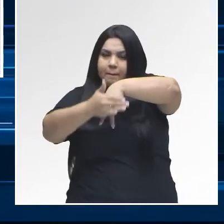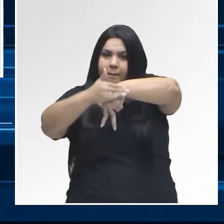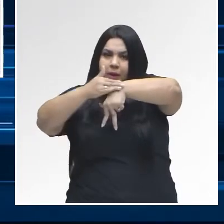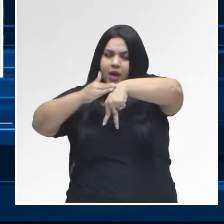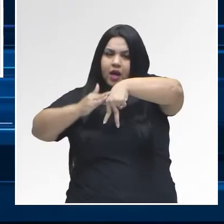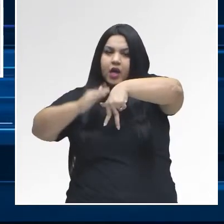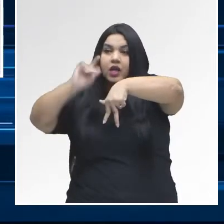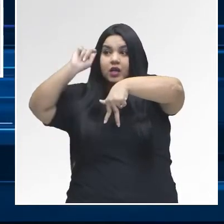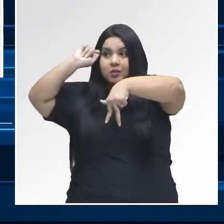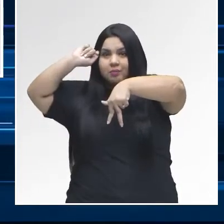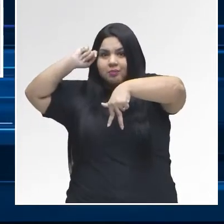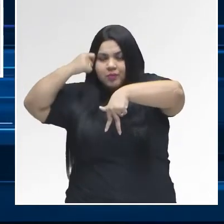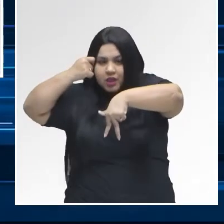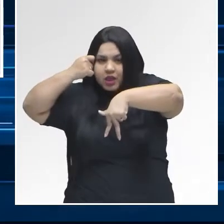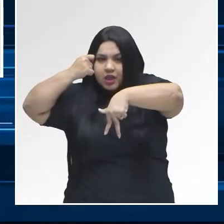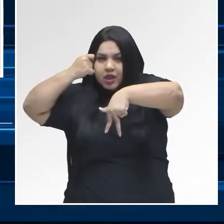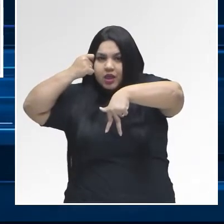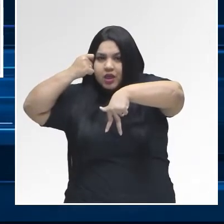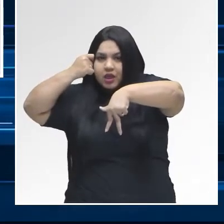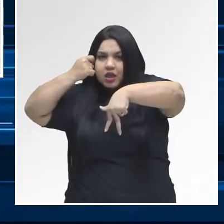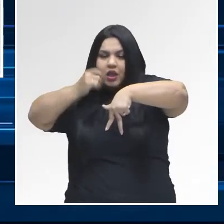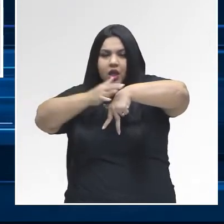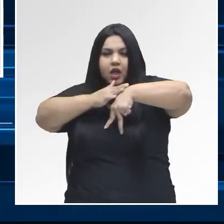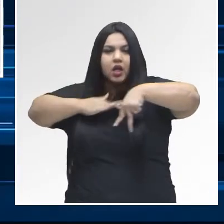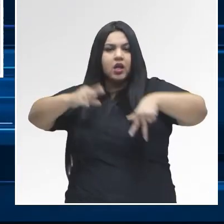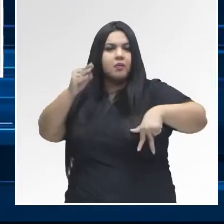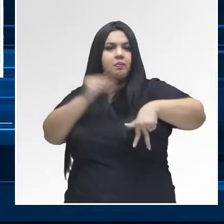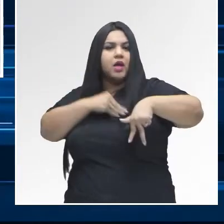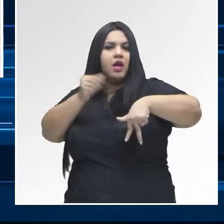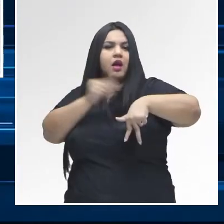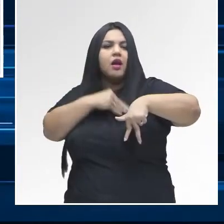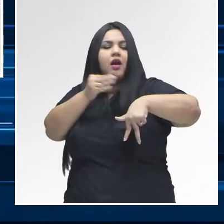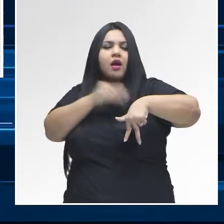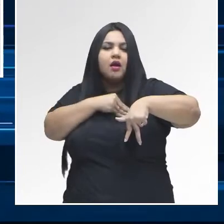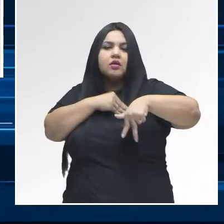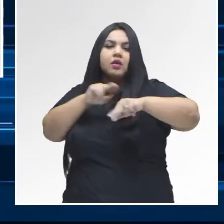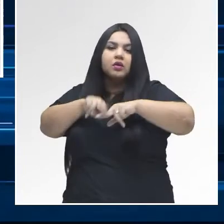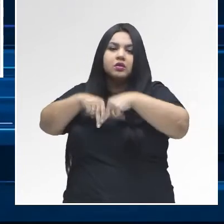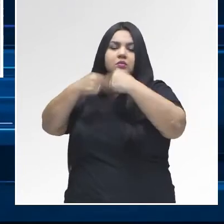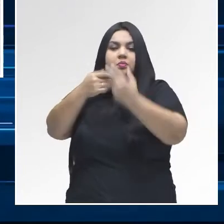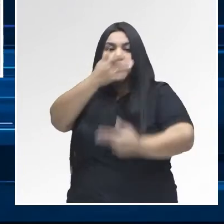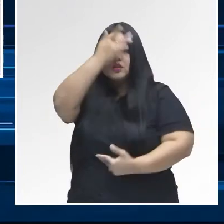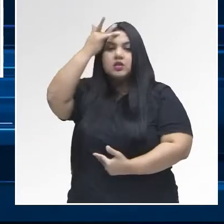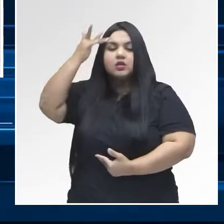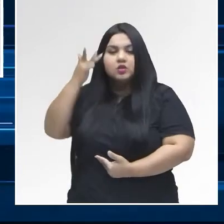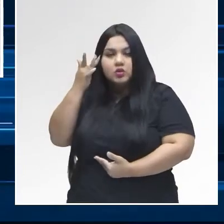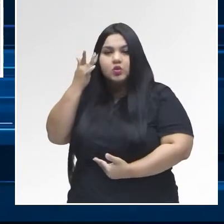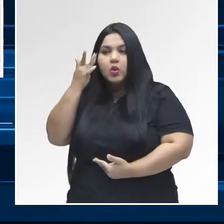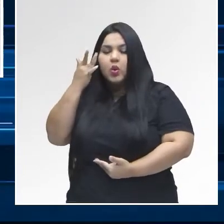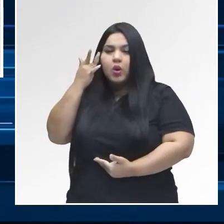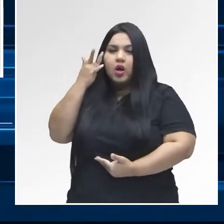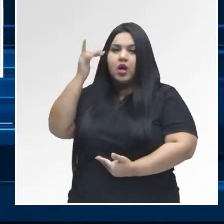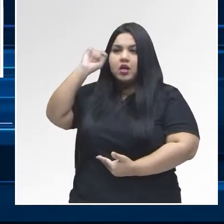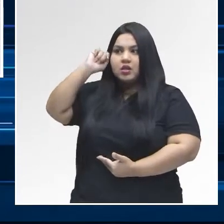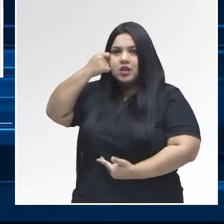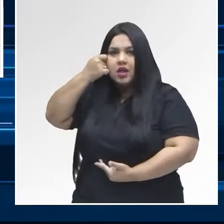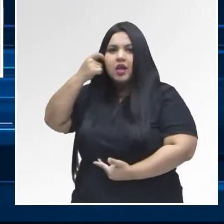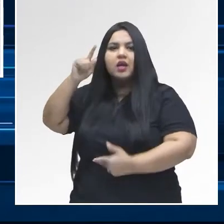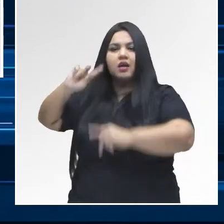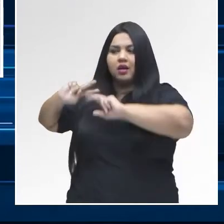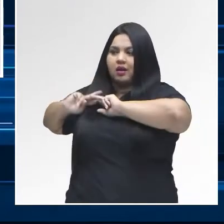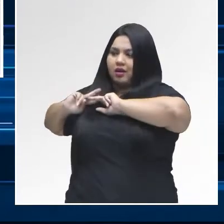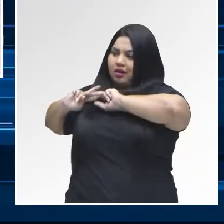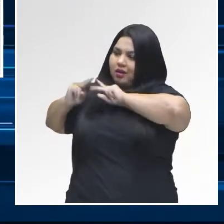do pecado. Entendeu a questão? Então as pessoas negras seriam descendentes de Caim. Por isso teriam a